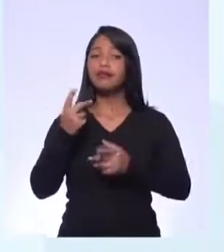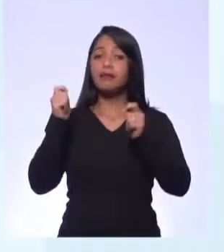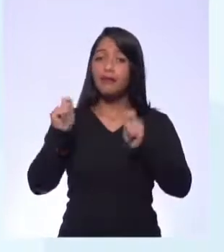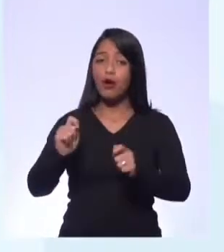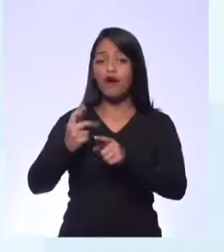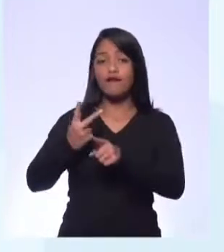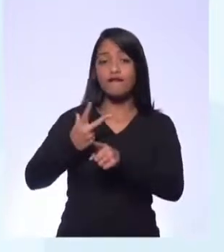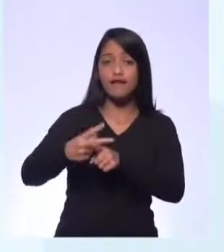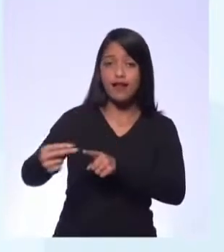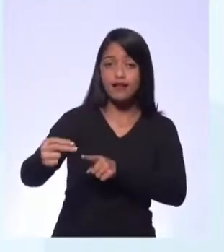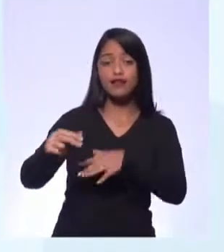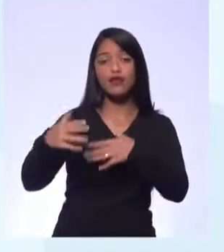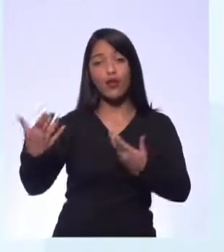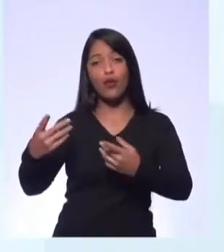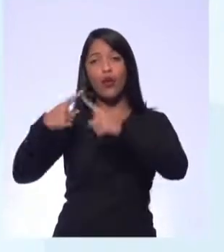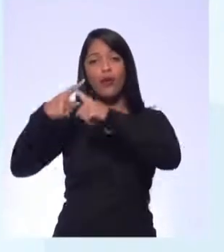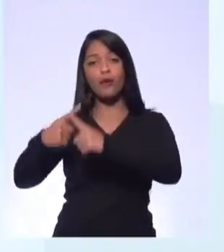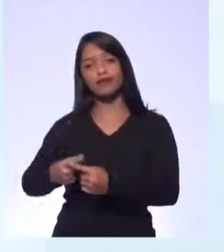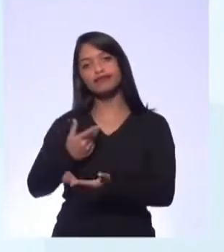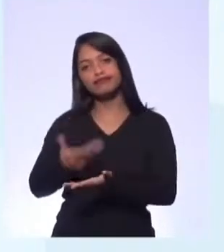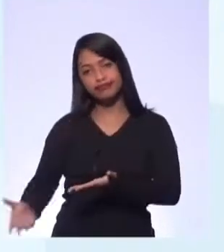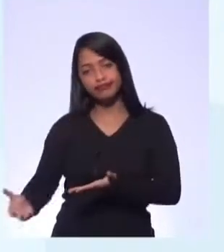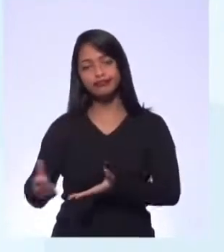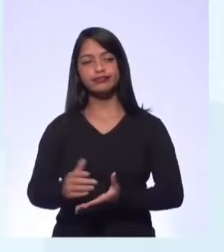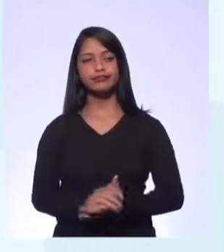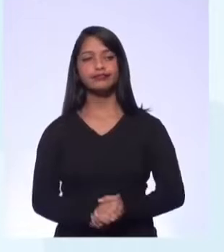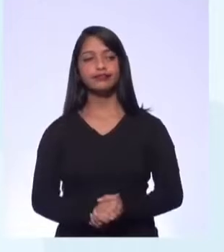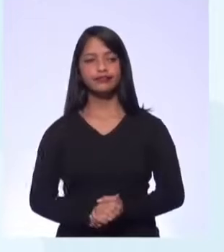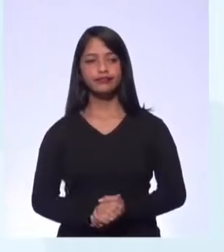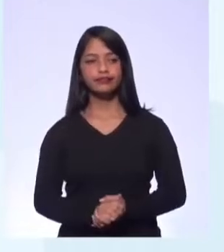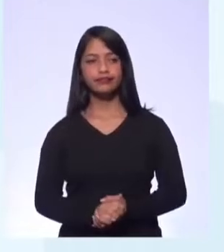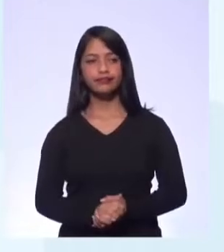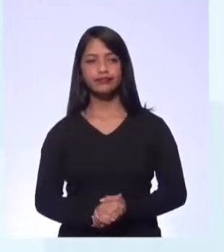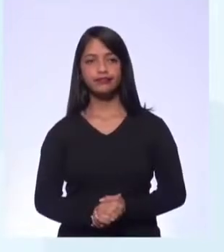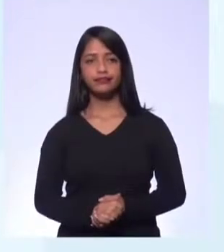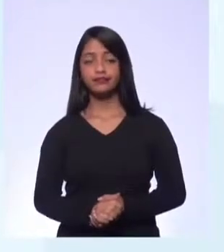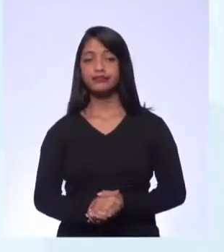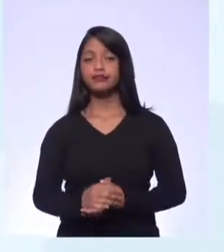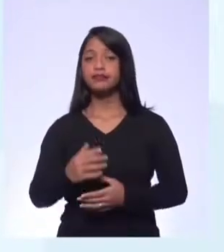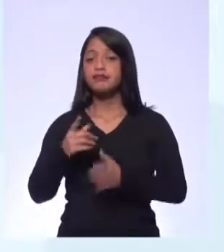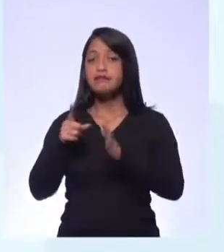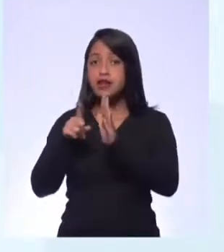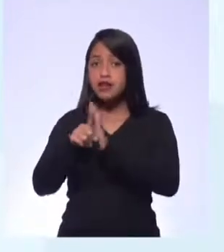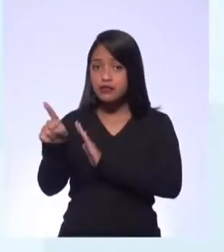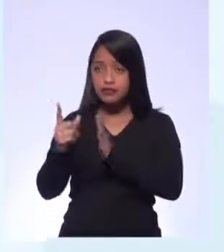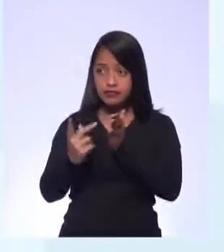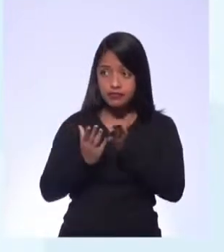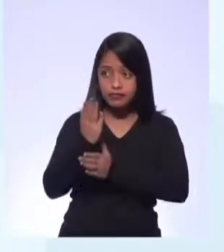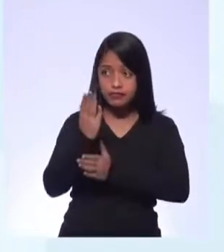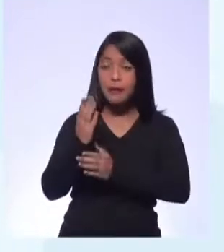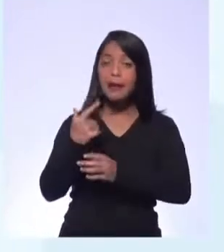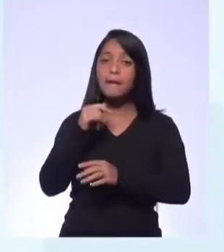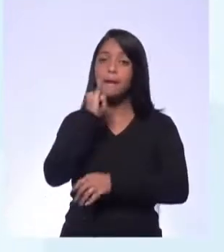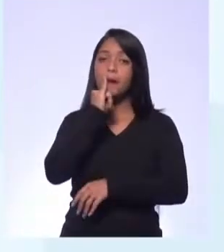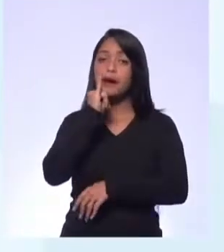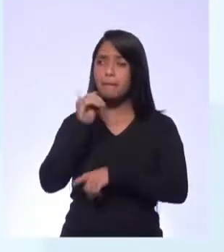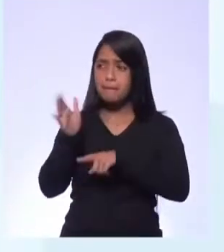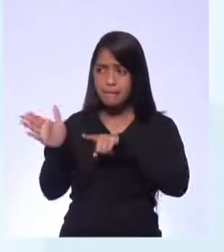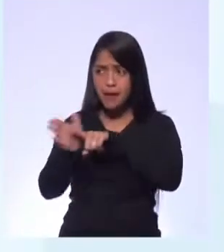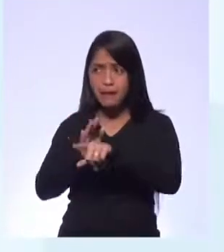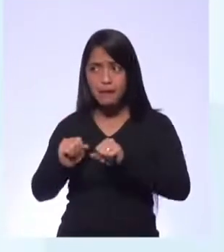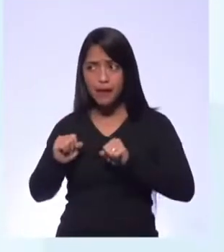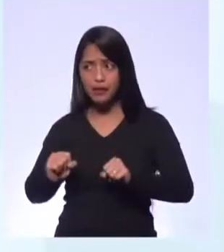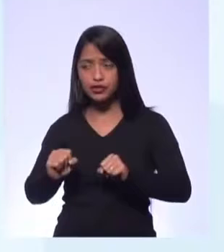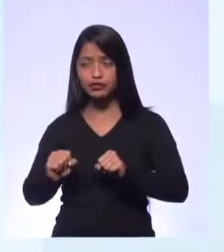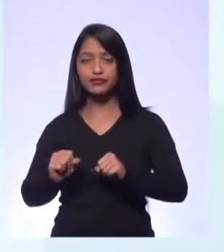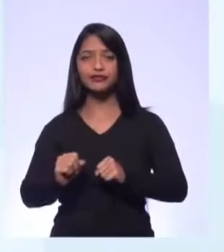a competição. Permission. Can I ask you a question, please? Permissão. Posso fazer uma pergunta, por favor?